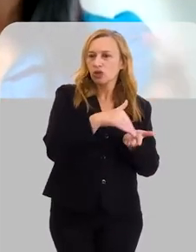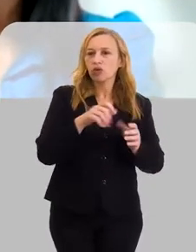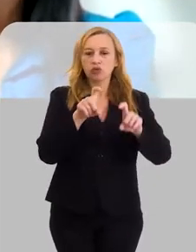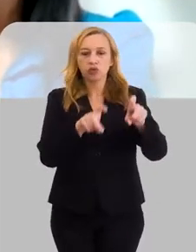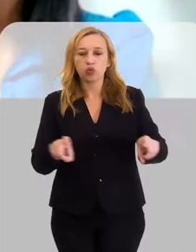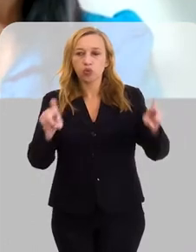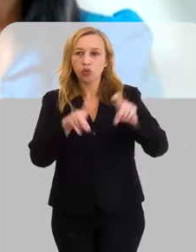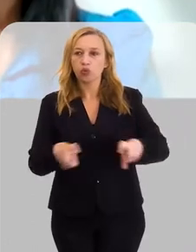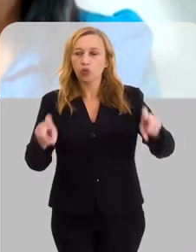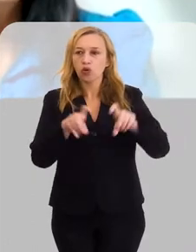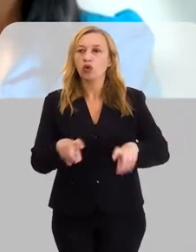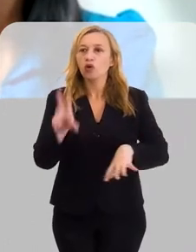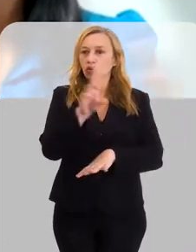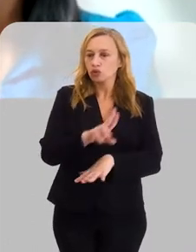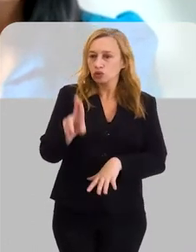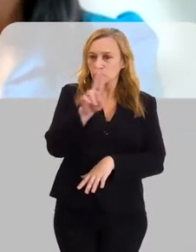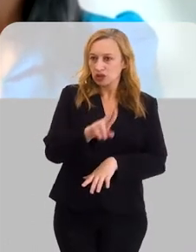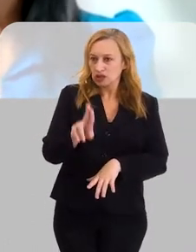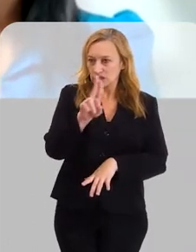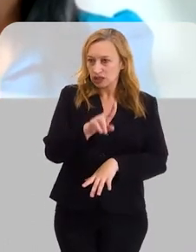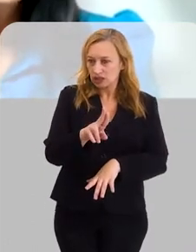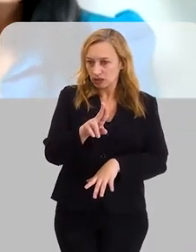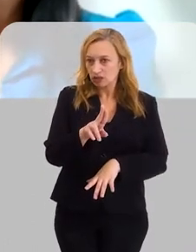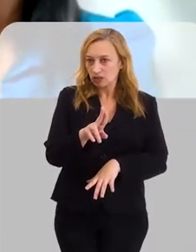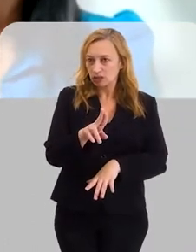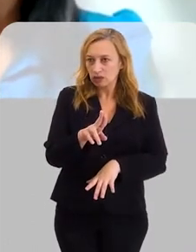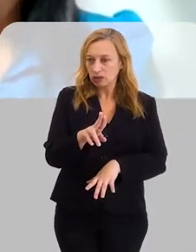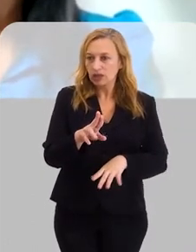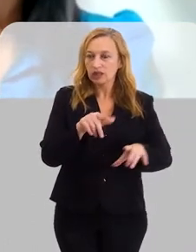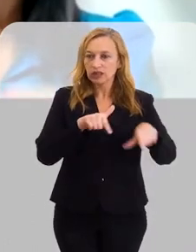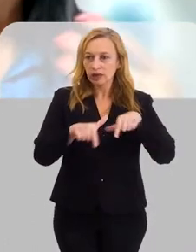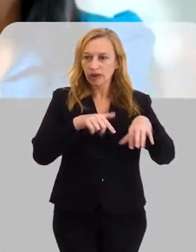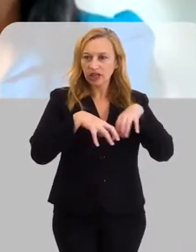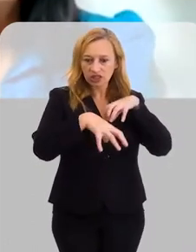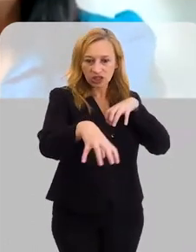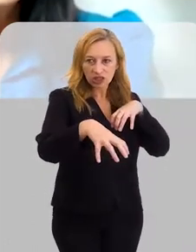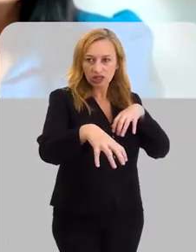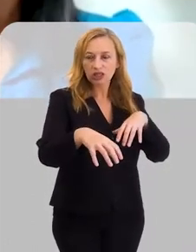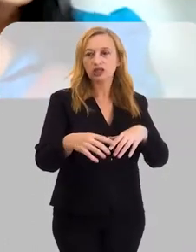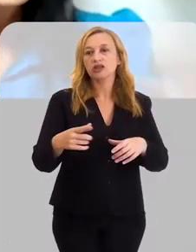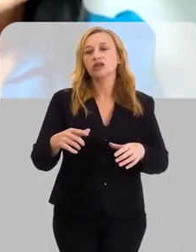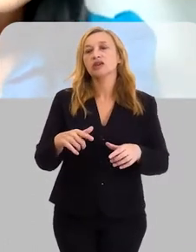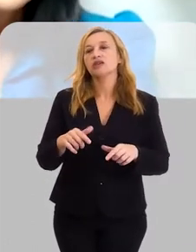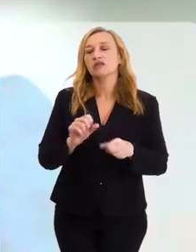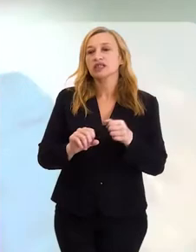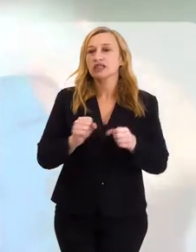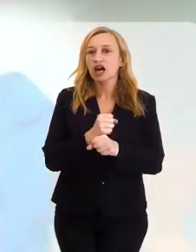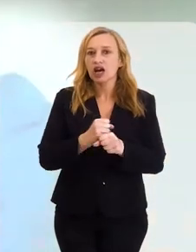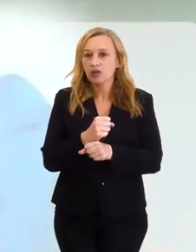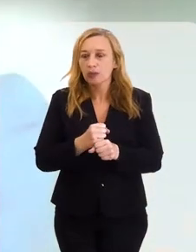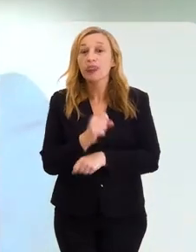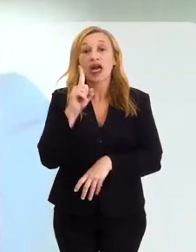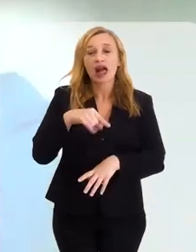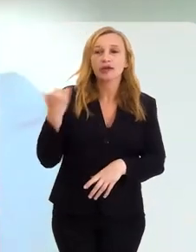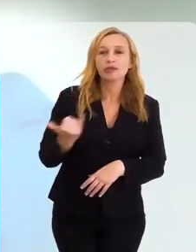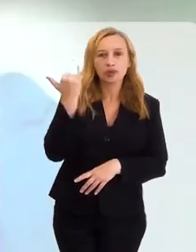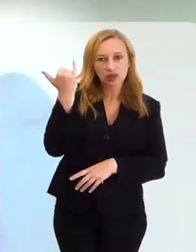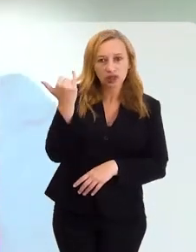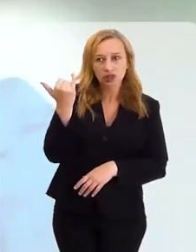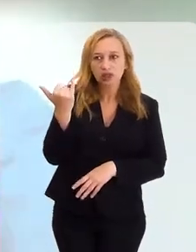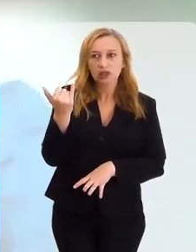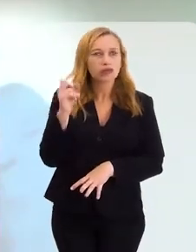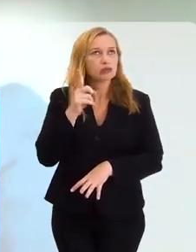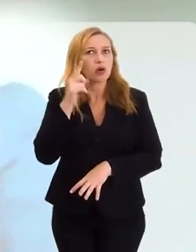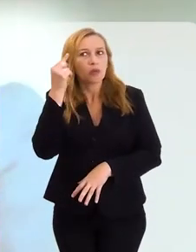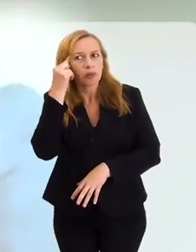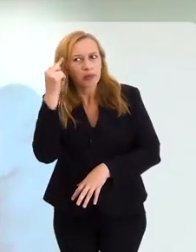os seus escritórios ou o seu computador usando dispositivos móveis e trabalhando à distância, que nós já estamos fazendo isso há muito tempo.